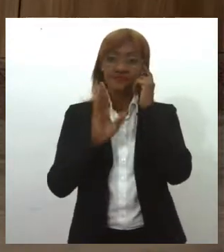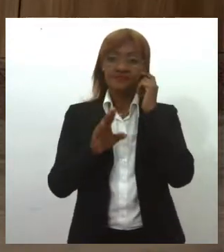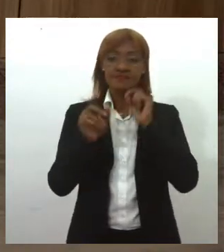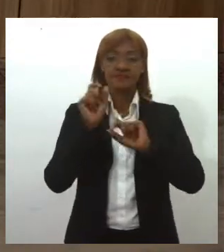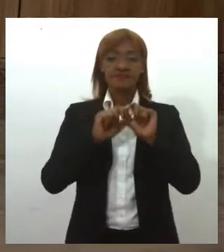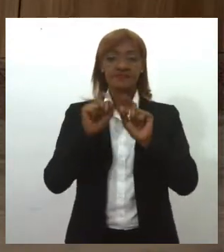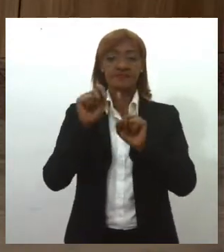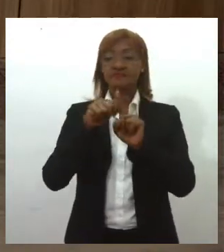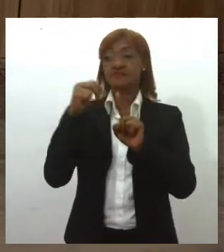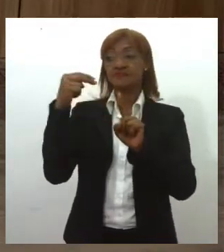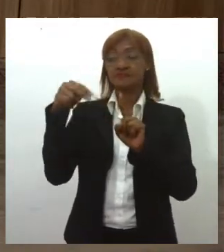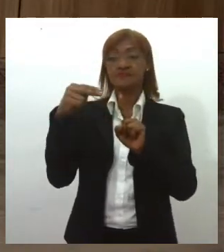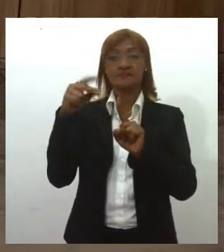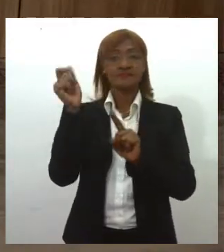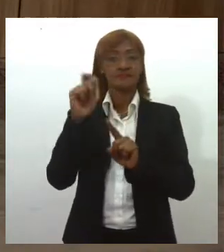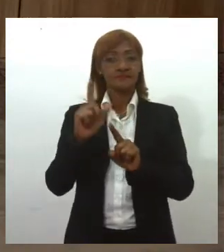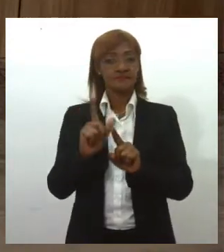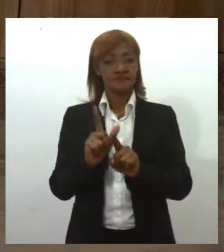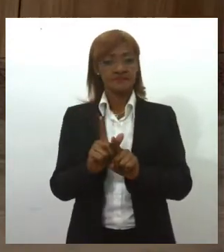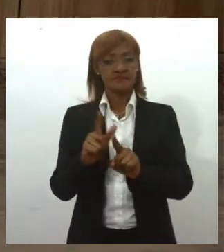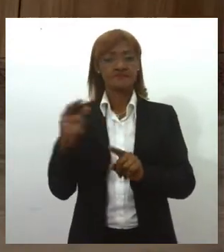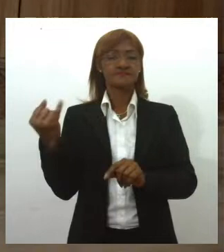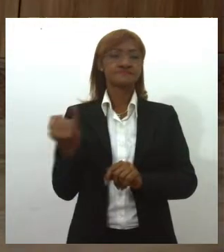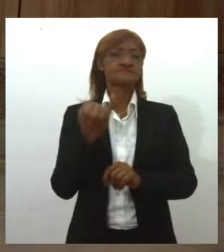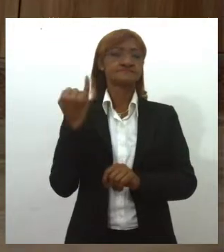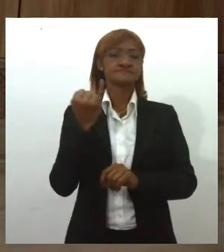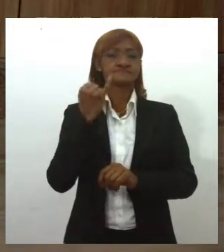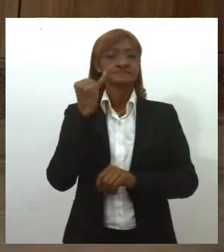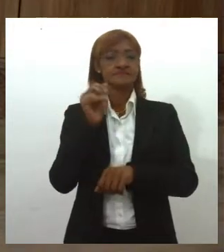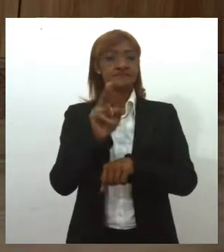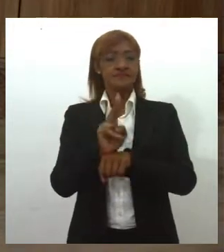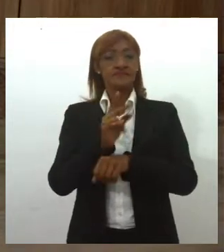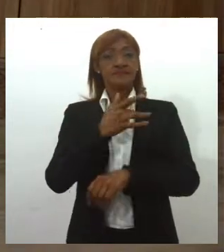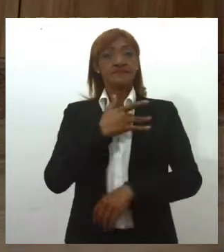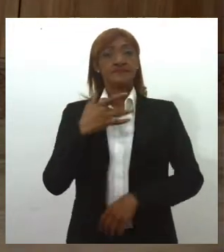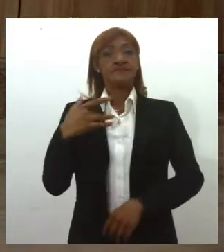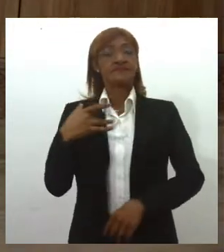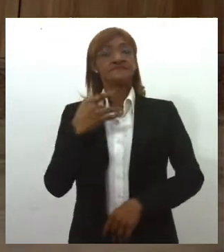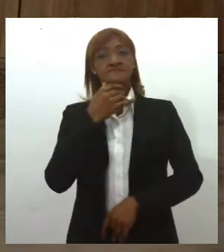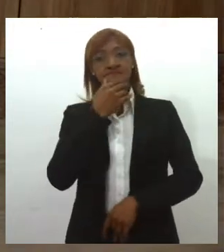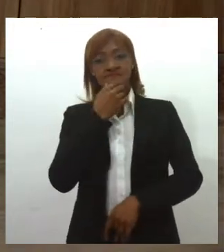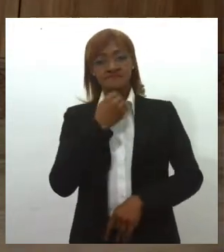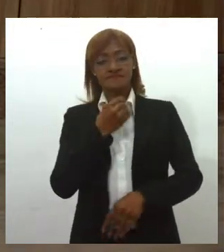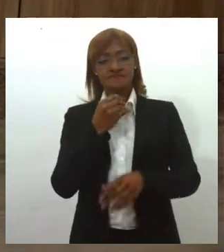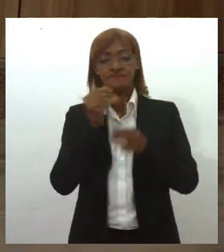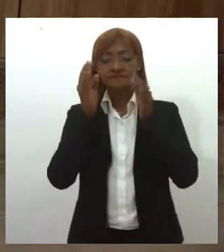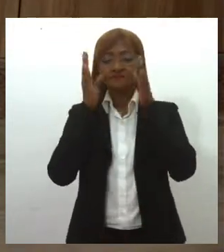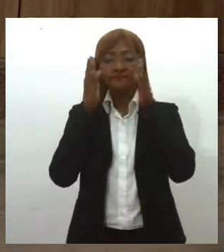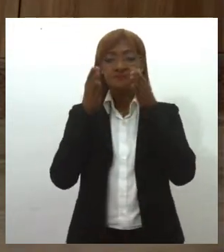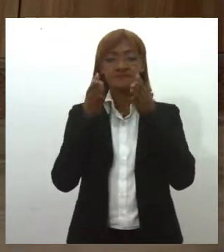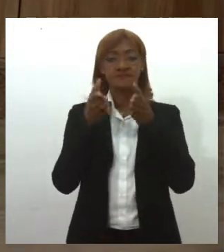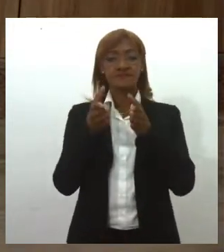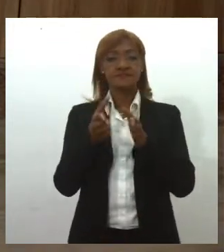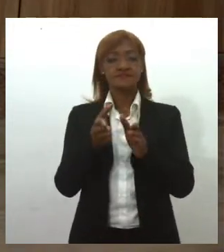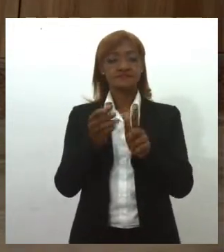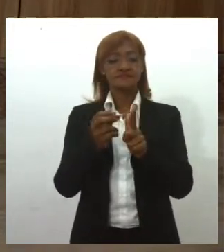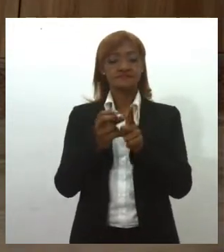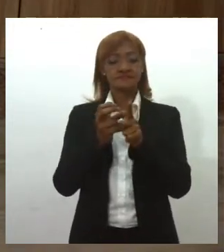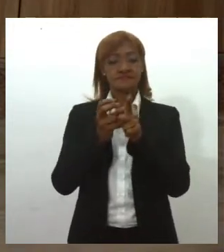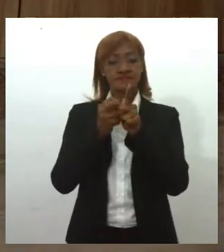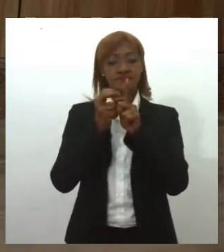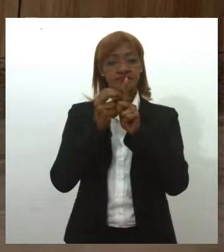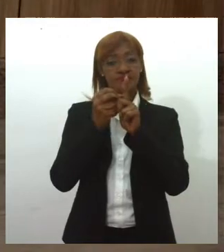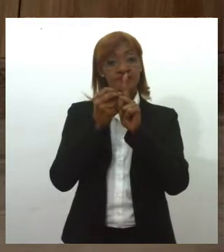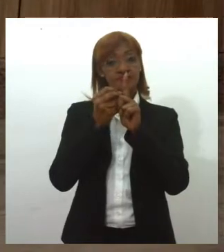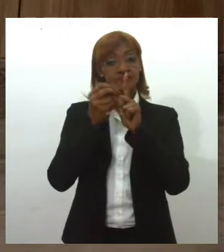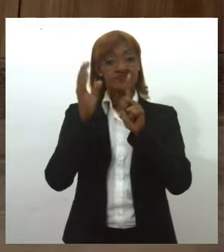Novembro Azul e a importância dos cuidados da saúde do homem, com foco principalmente no câncer de próstata. A